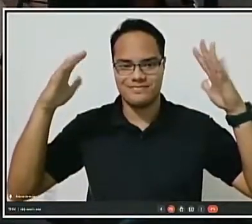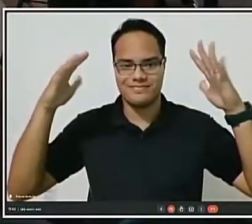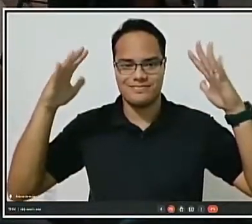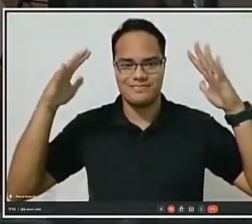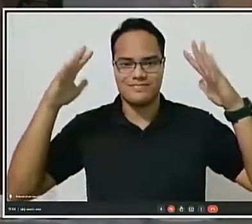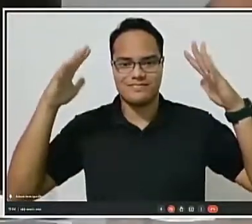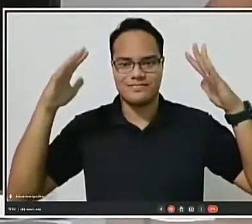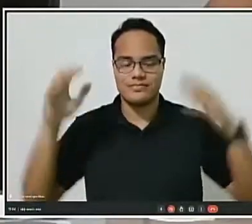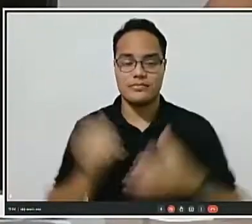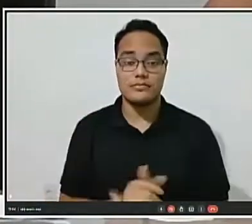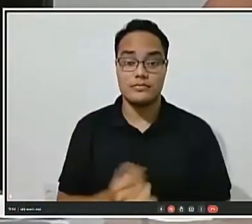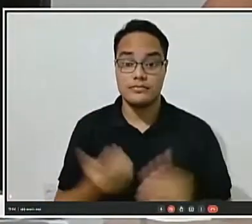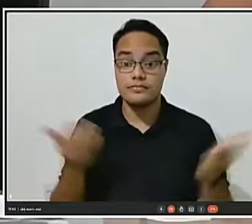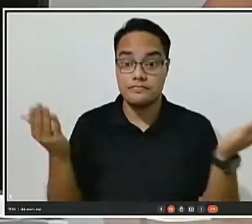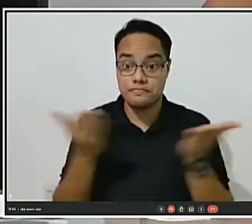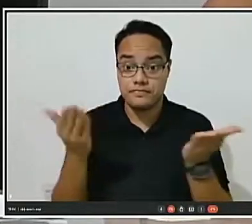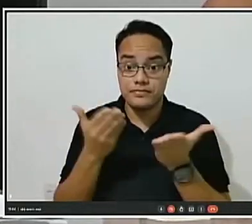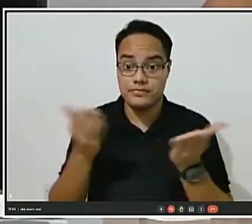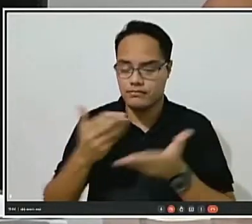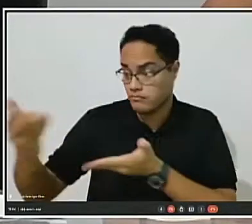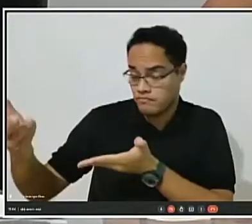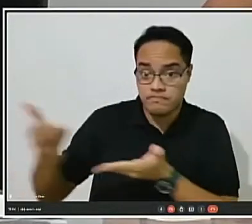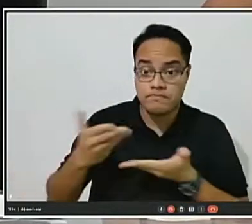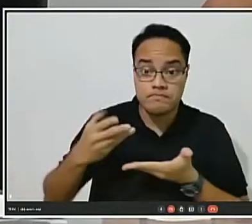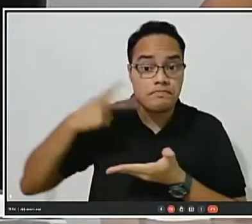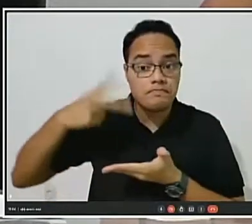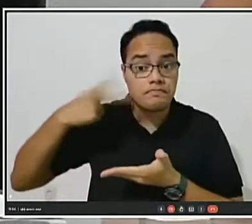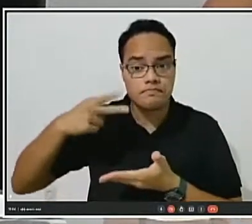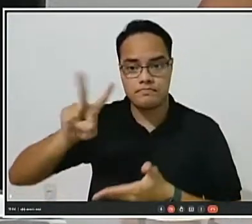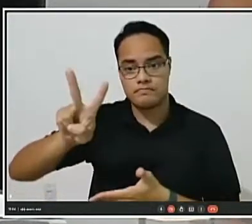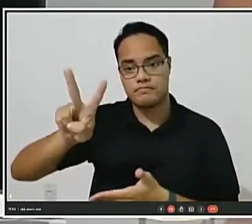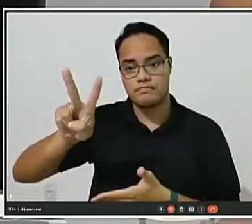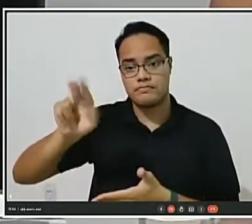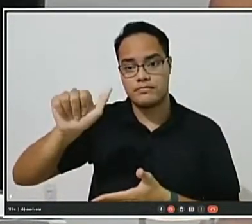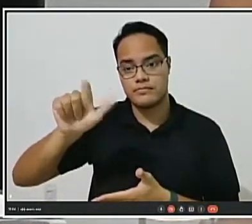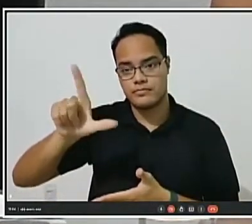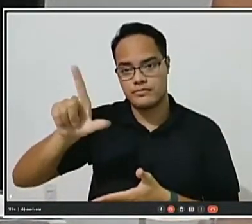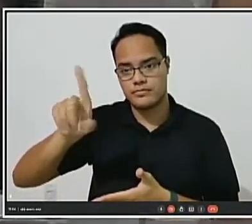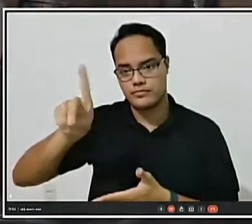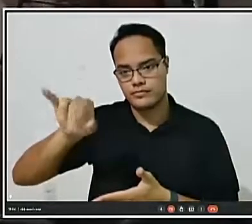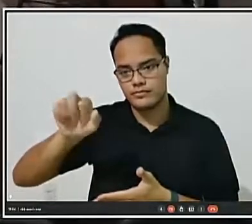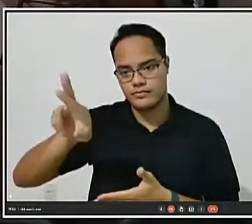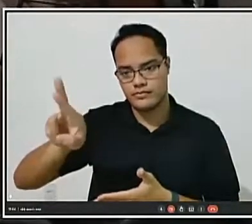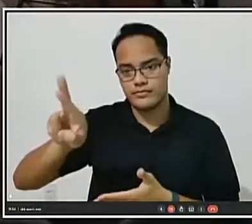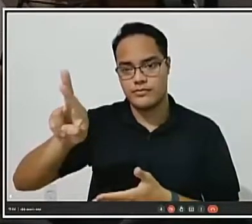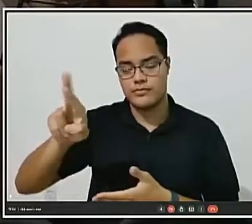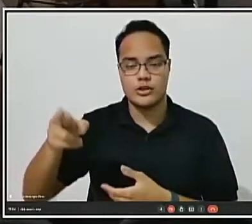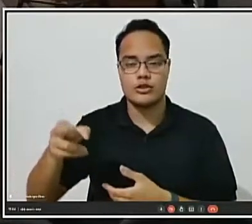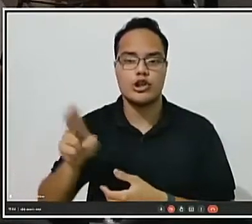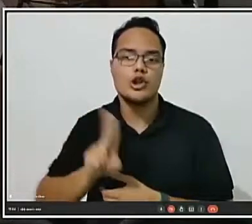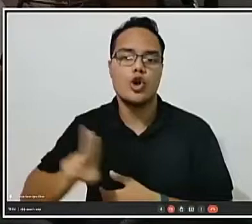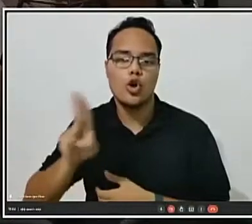Neste momento, convido o vereador Valdir Cortellini para fazer uso da tribuna.